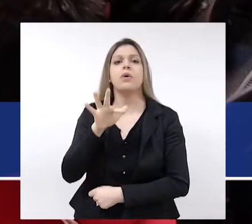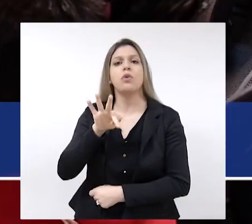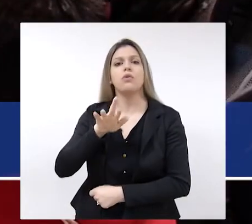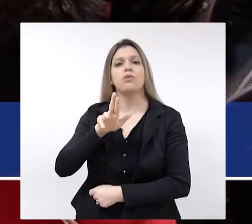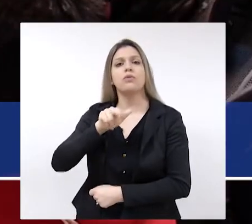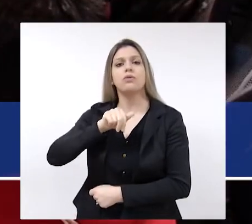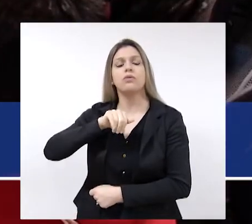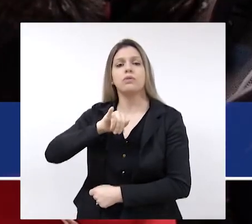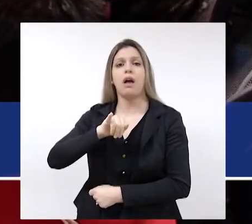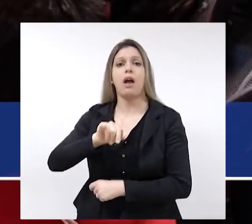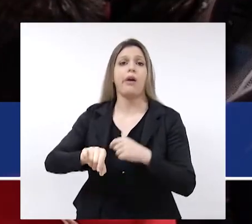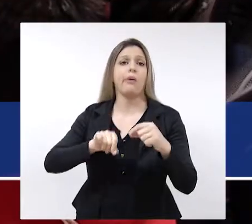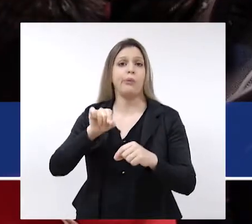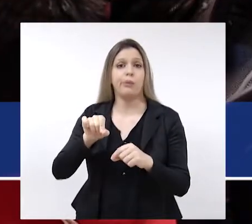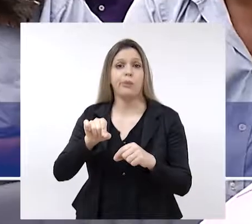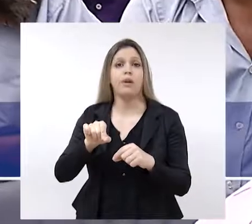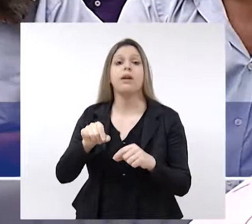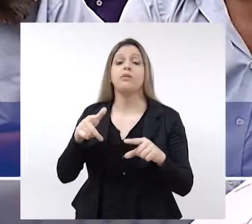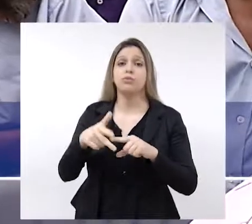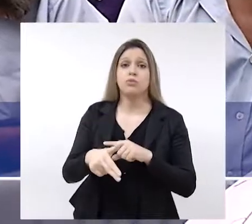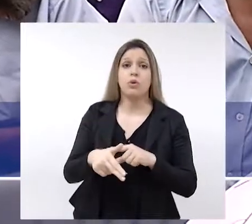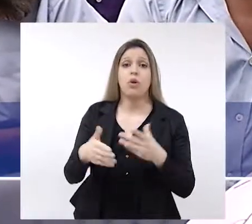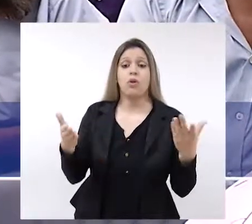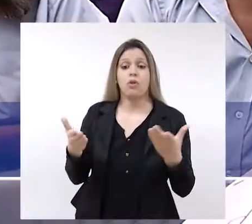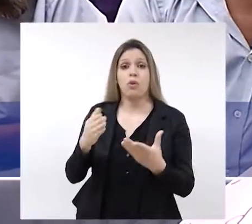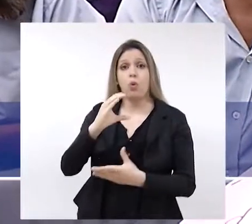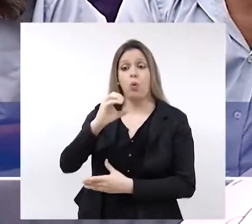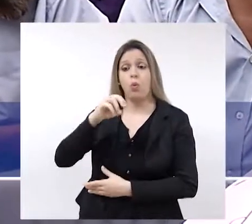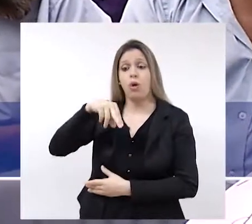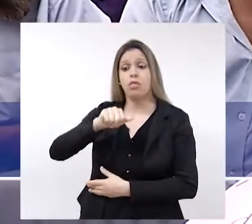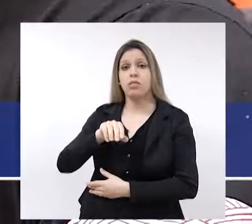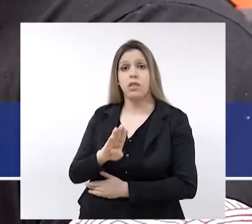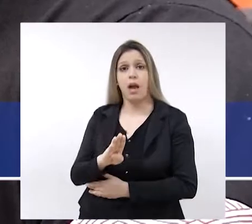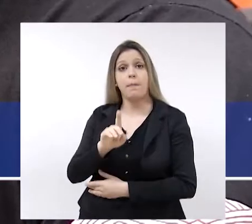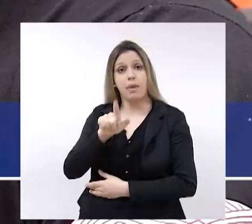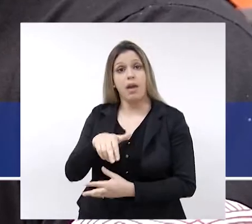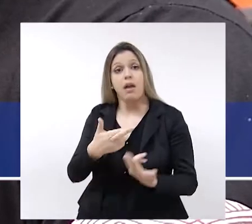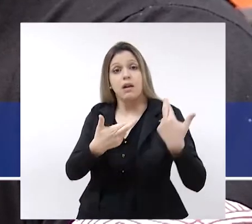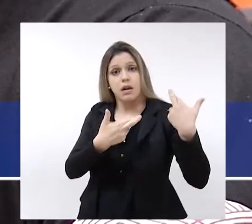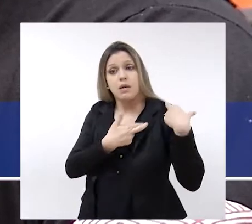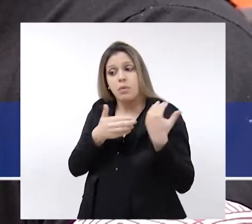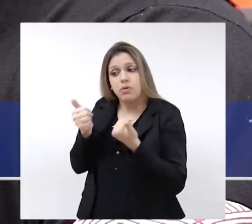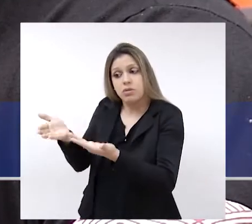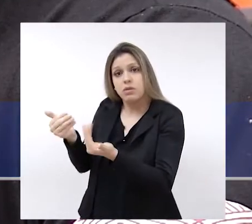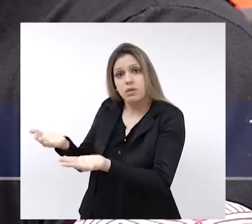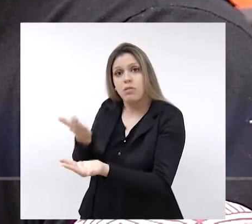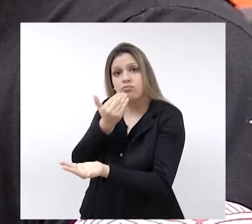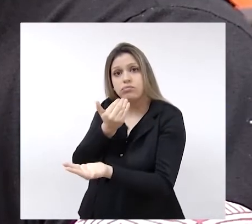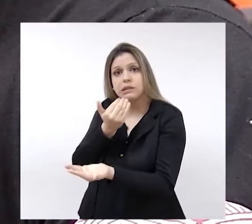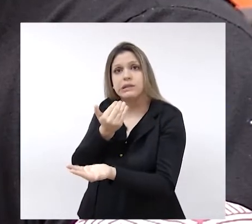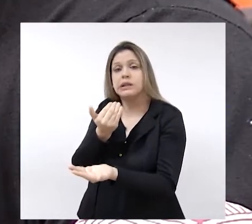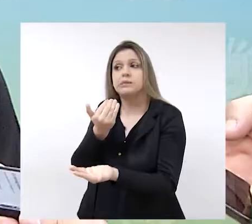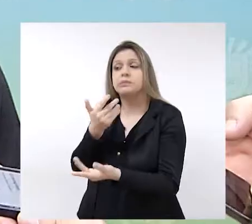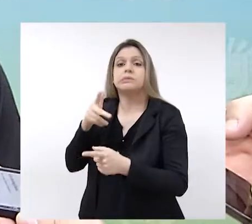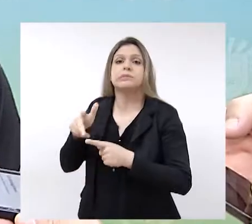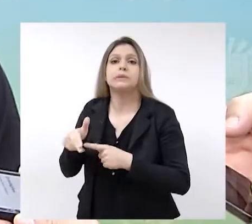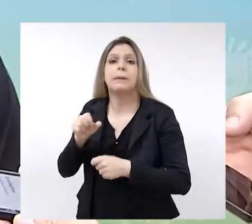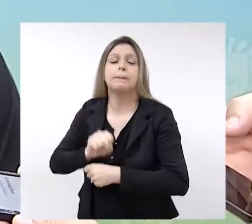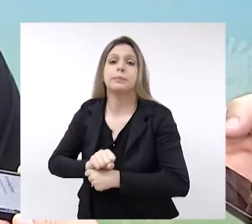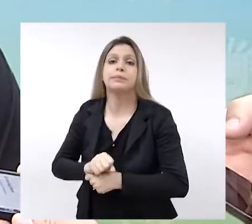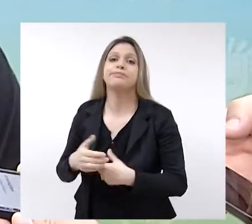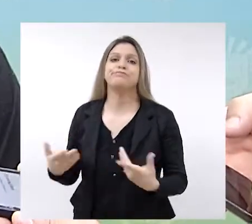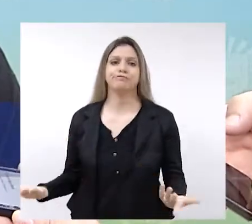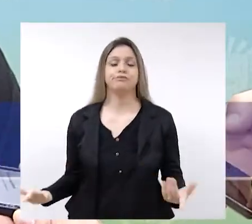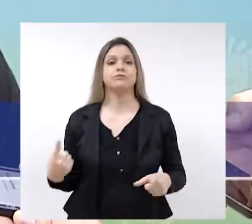Nacional do Índio, FUNAI, a Companhia Nacional de Abastecimento, CONAB, entidade responsável pela distribuição. Com o